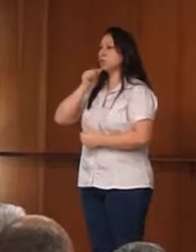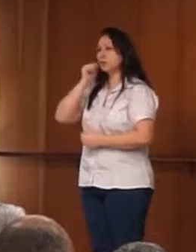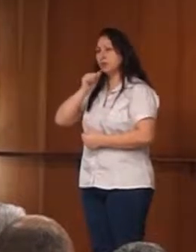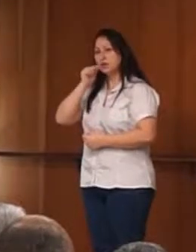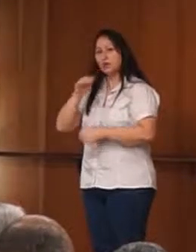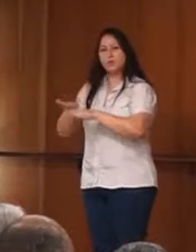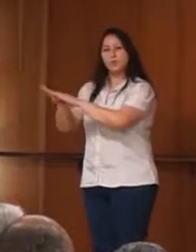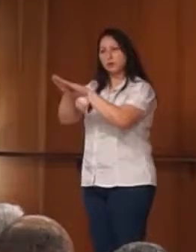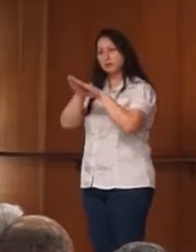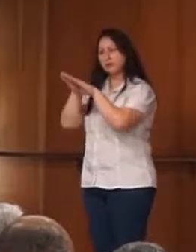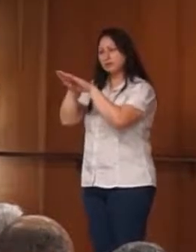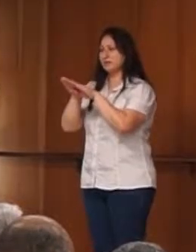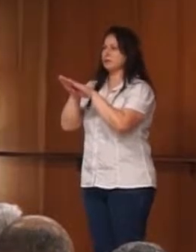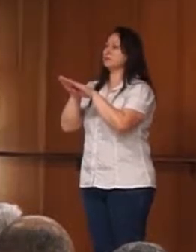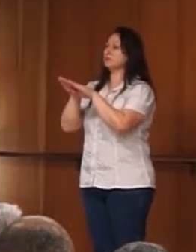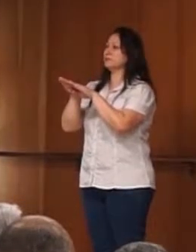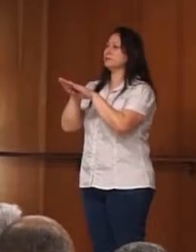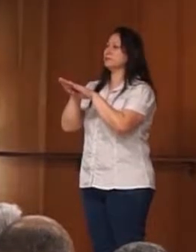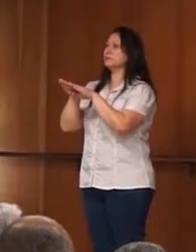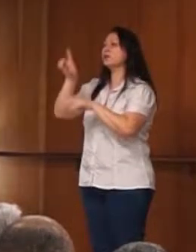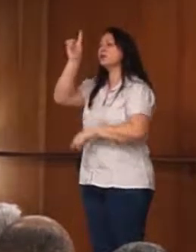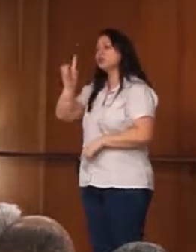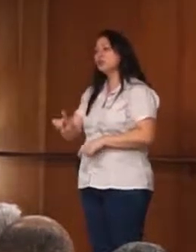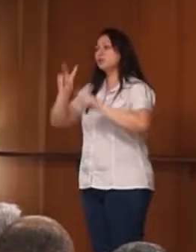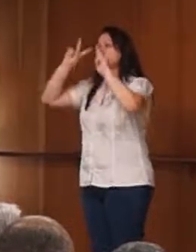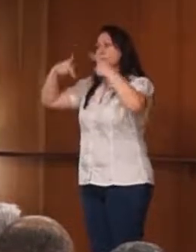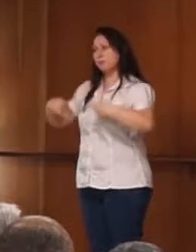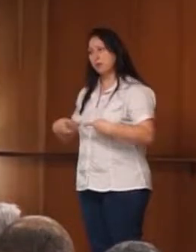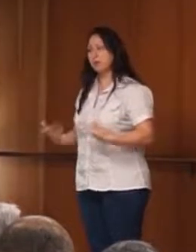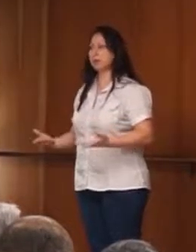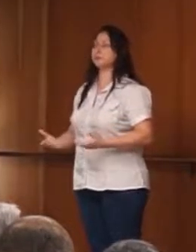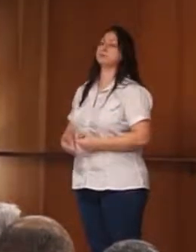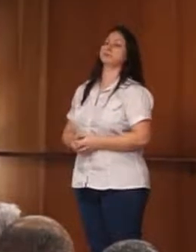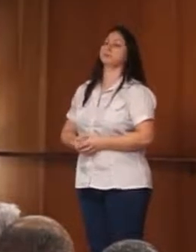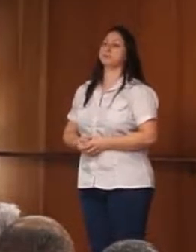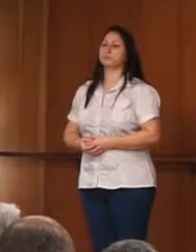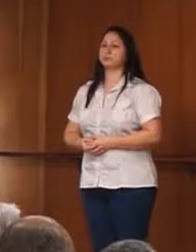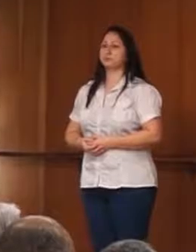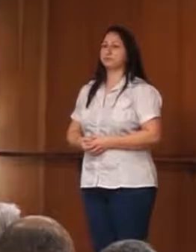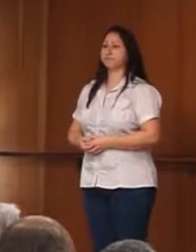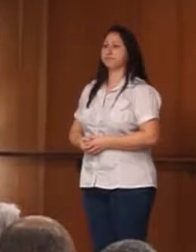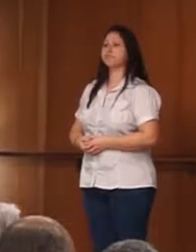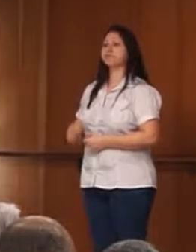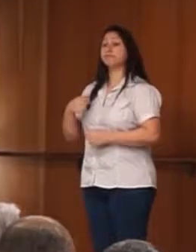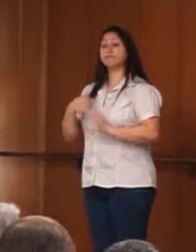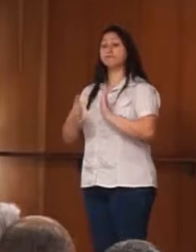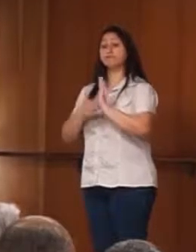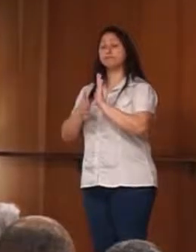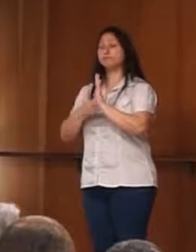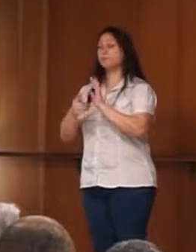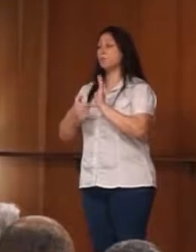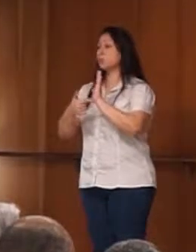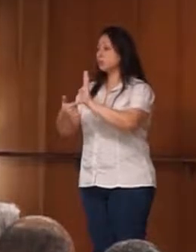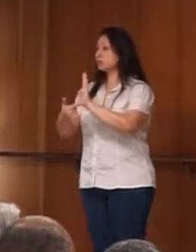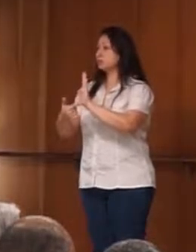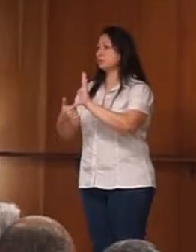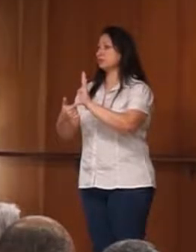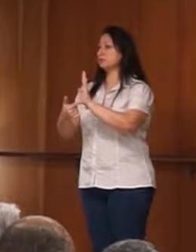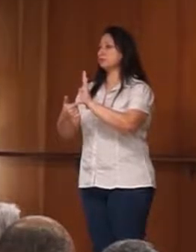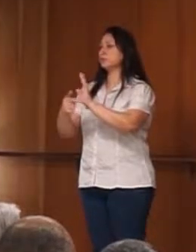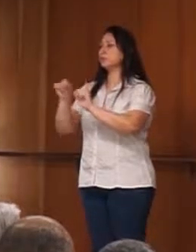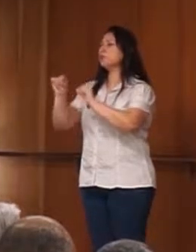Igualdade Racial e Direitos Humanos. Eu queria destacar a questão da diversidade, que é óbvia no